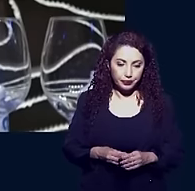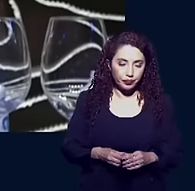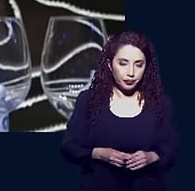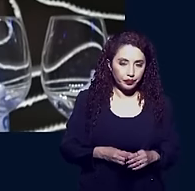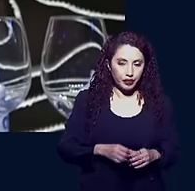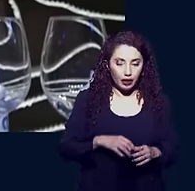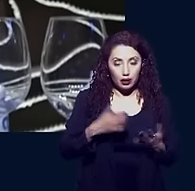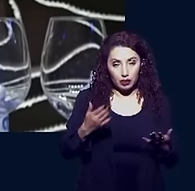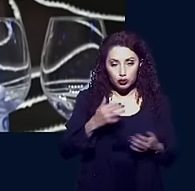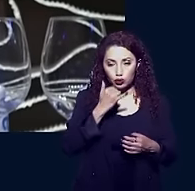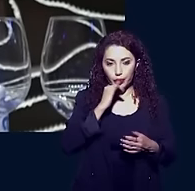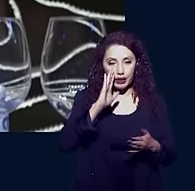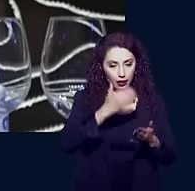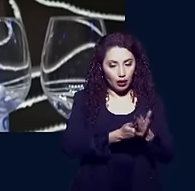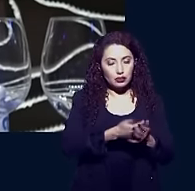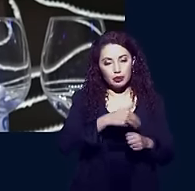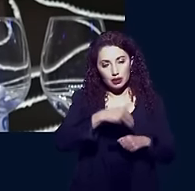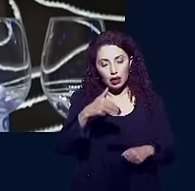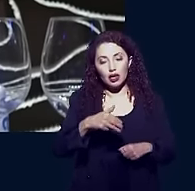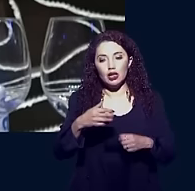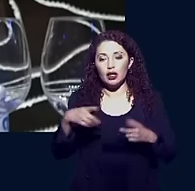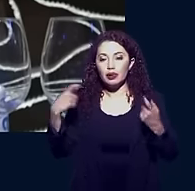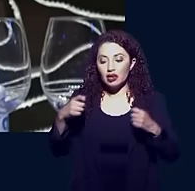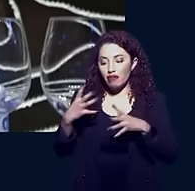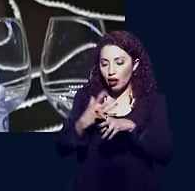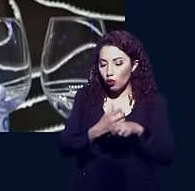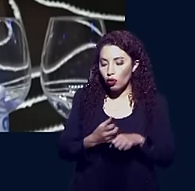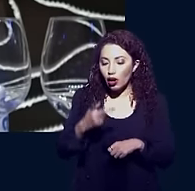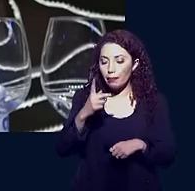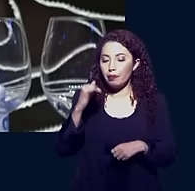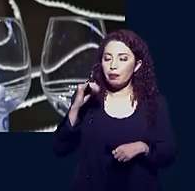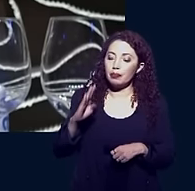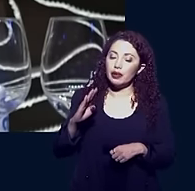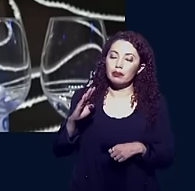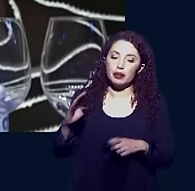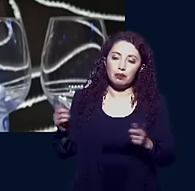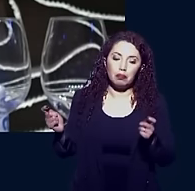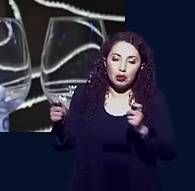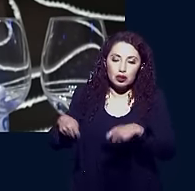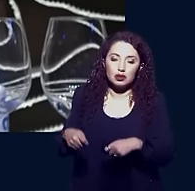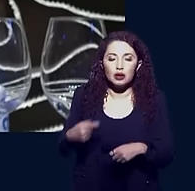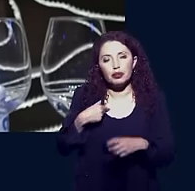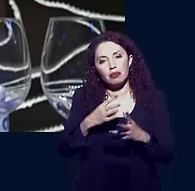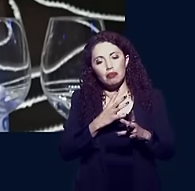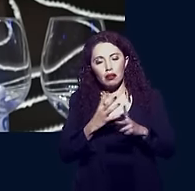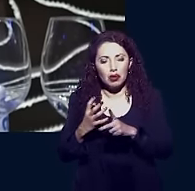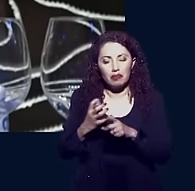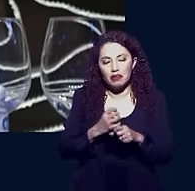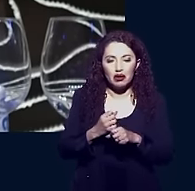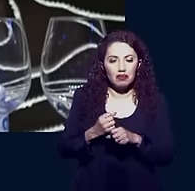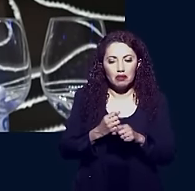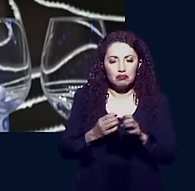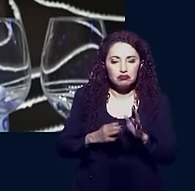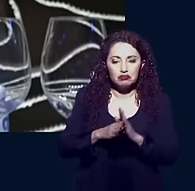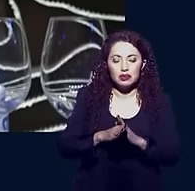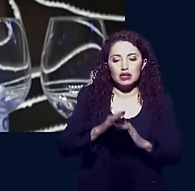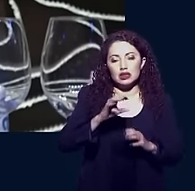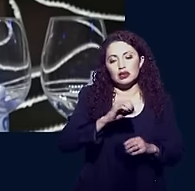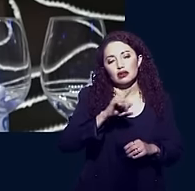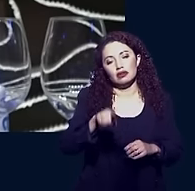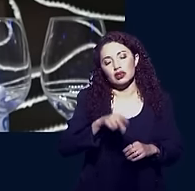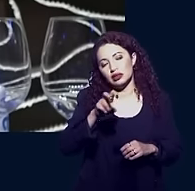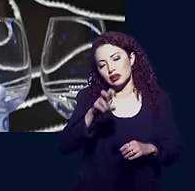ess tarefa ingrata de calcular um pi potencial e aí as contas que eu fazia chegavam em 0% de de Pi